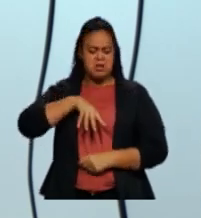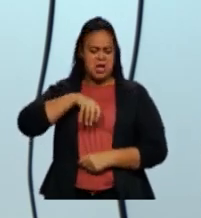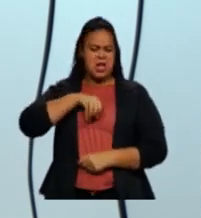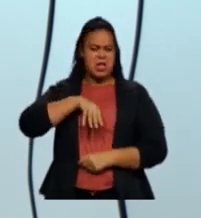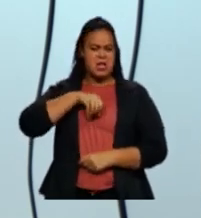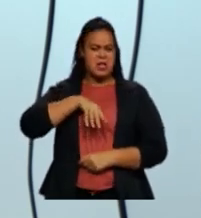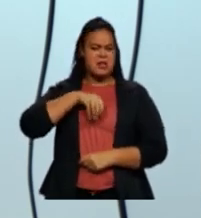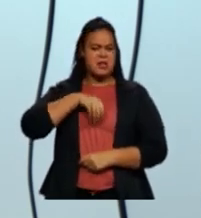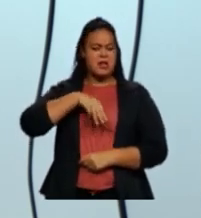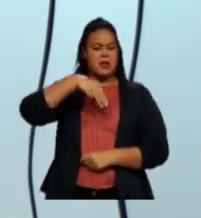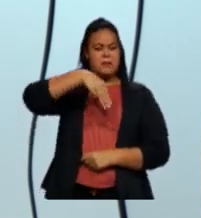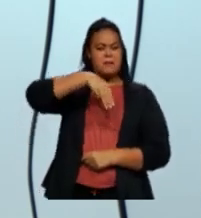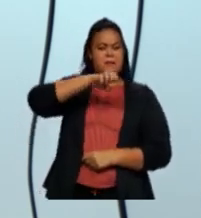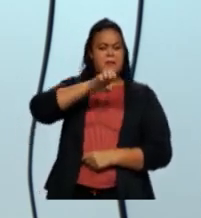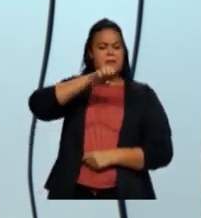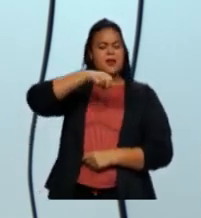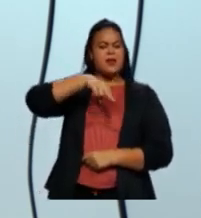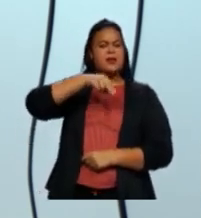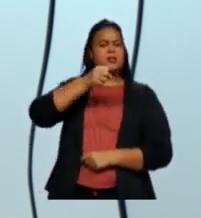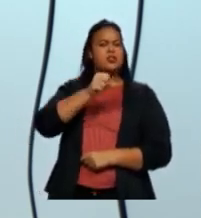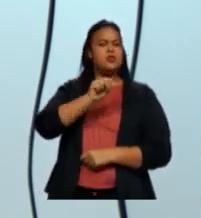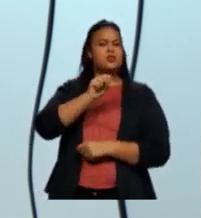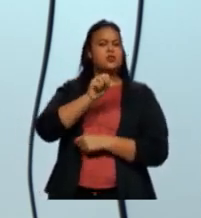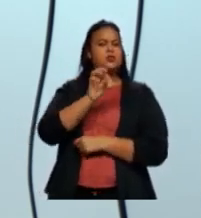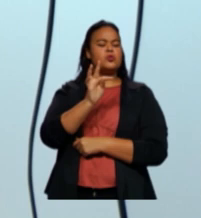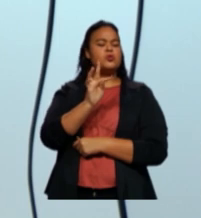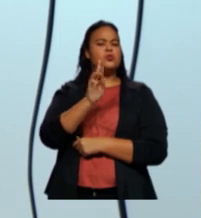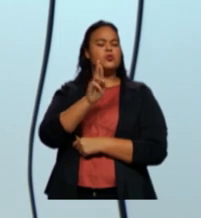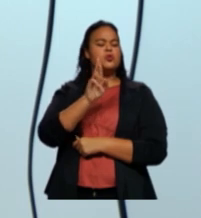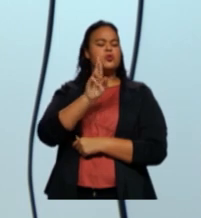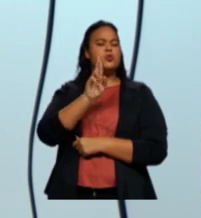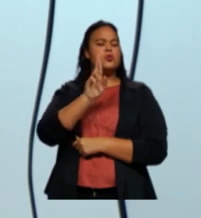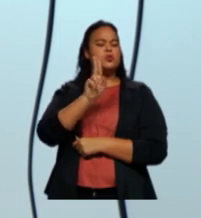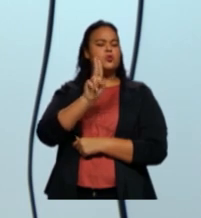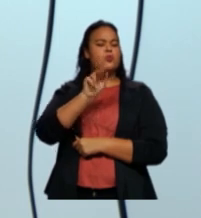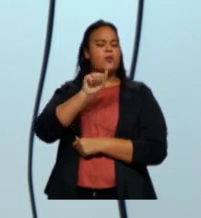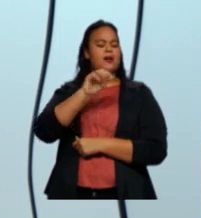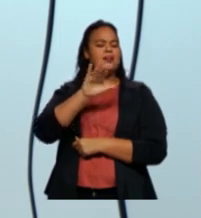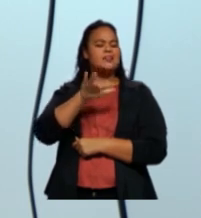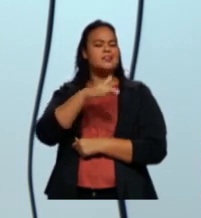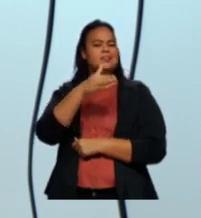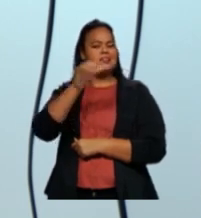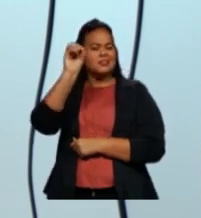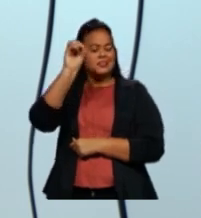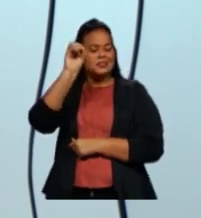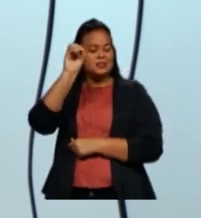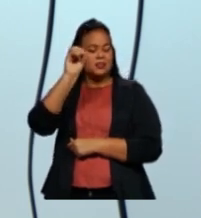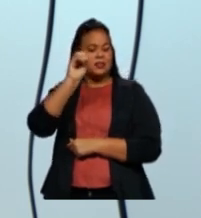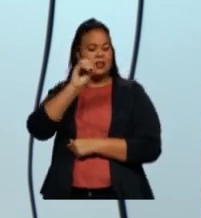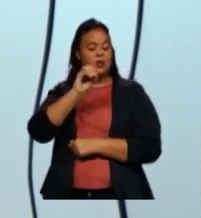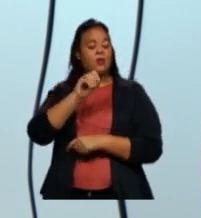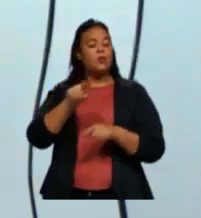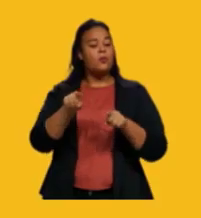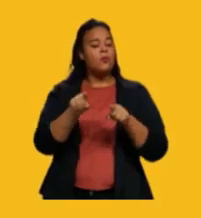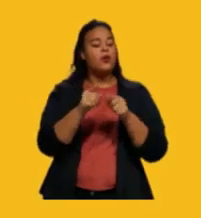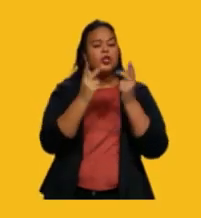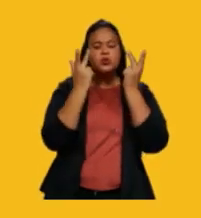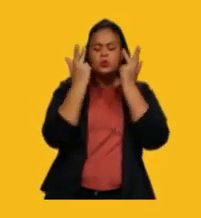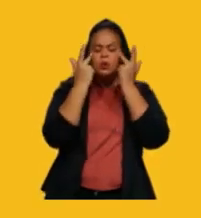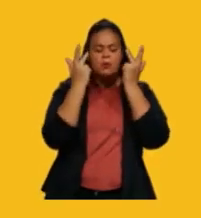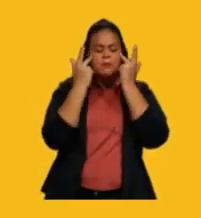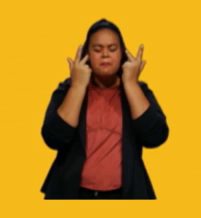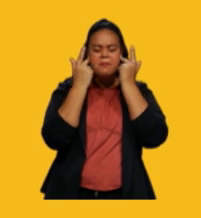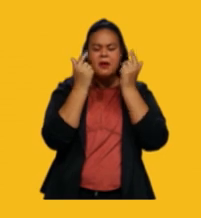ela é um hormônio, ela é ocasionada pela ação dos hormônios estrogênio, é algo normal que